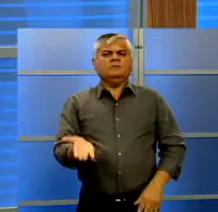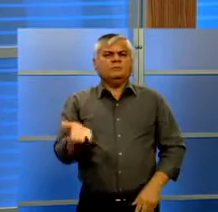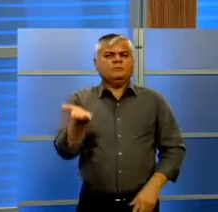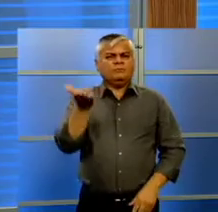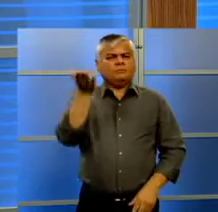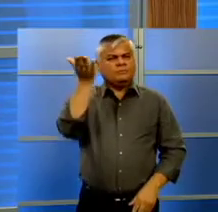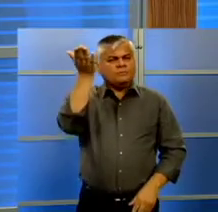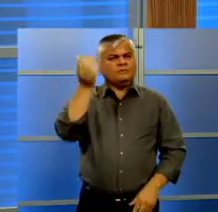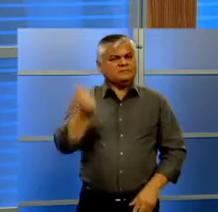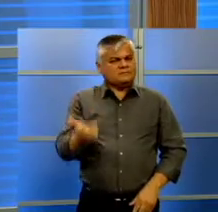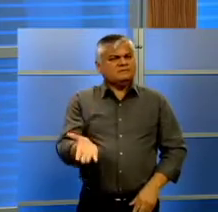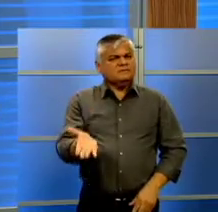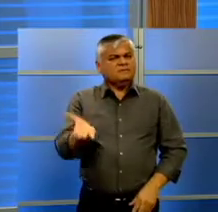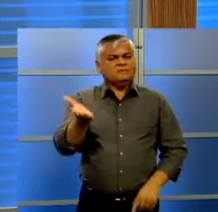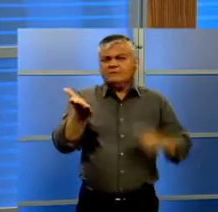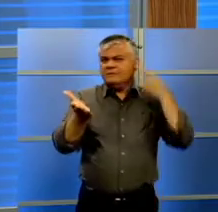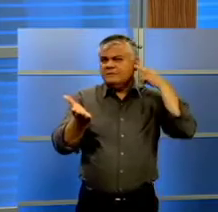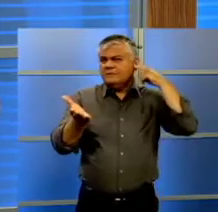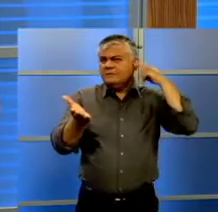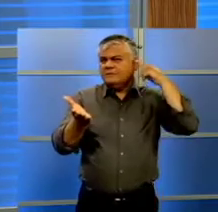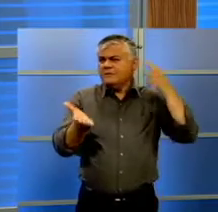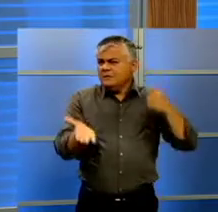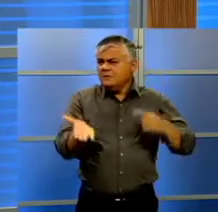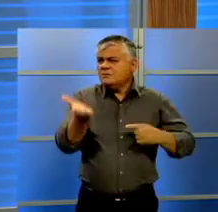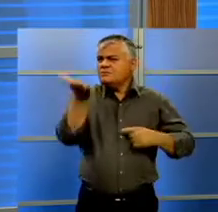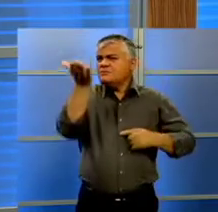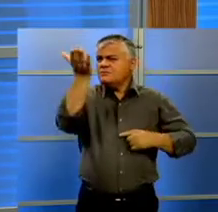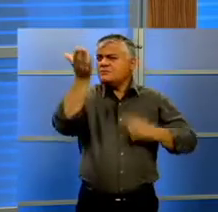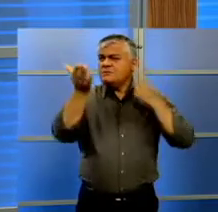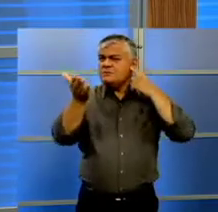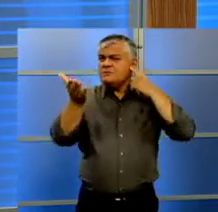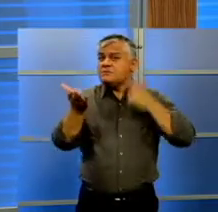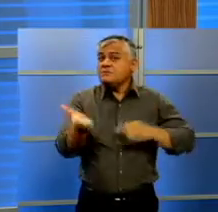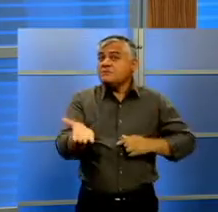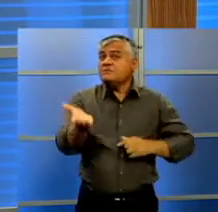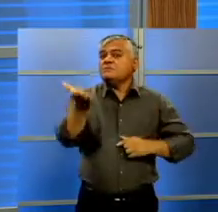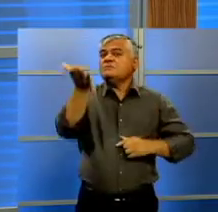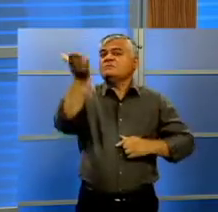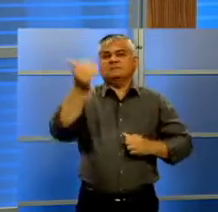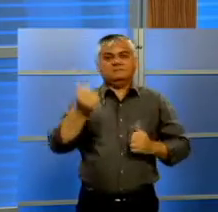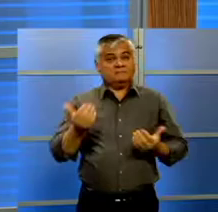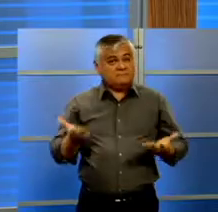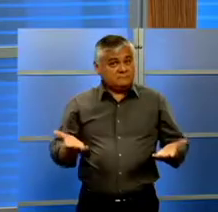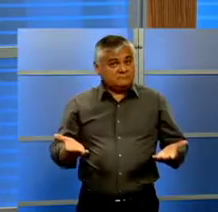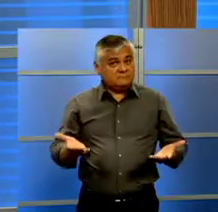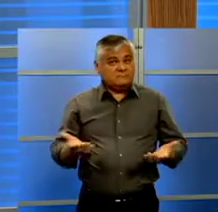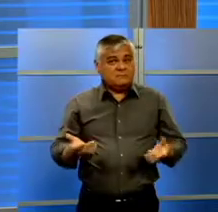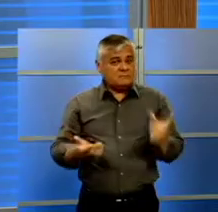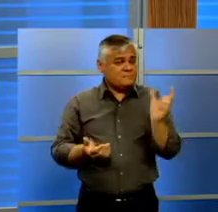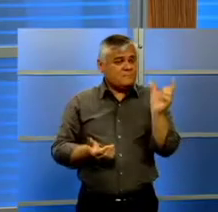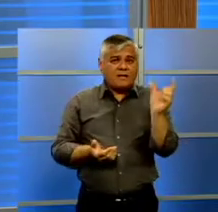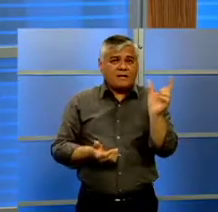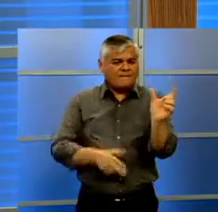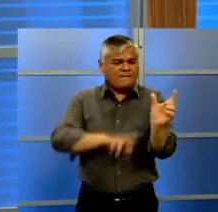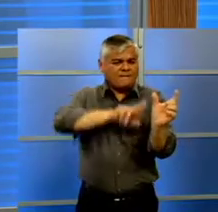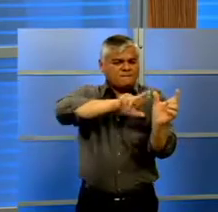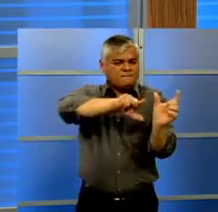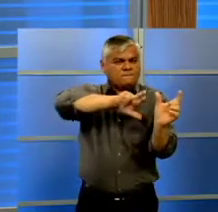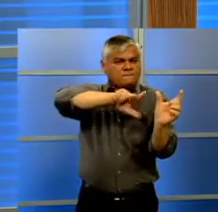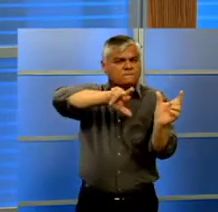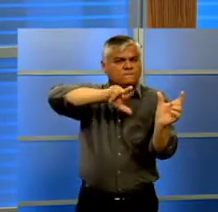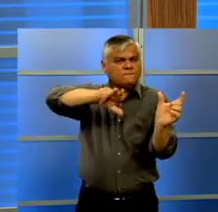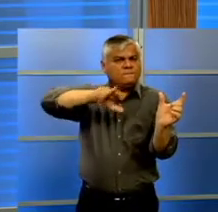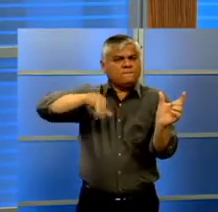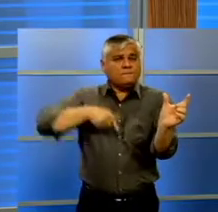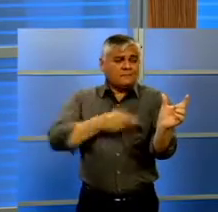cima. Compassado, indicando mais um pouco, mais alto. Viu? Uma única palavra que traz inúmeros modos